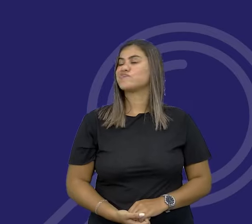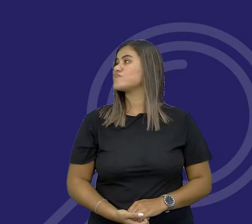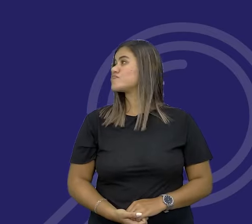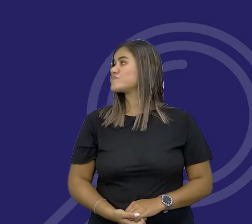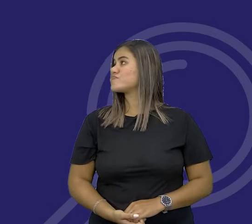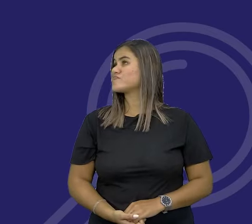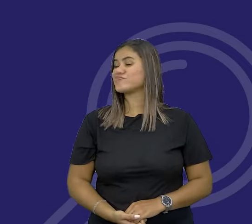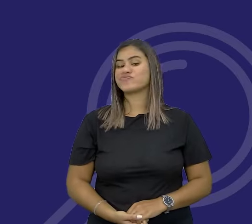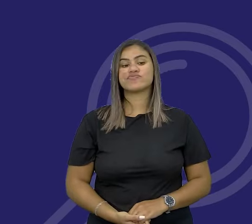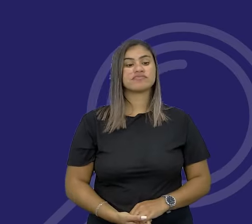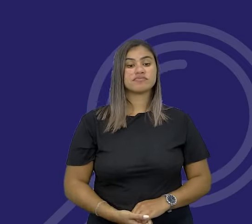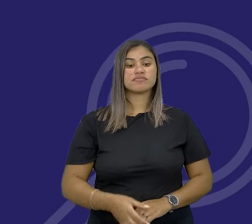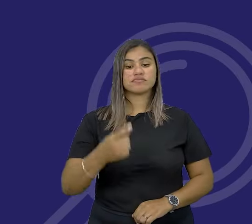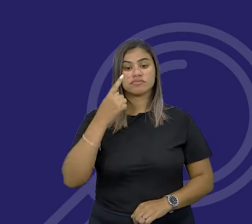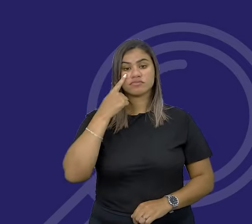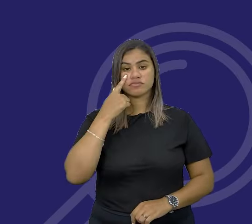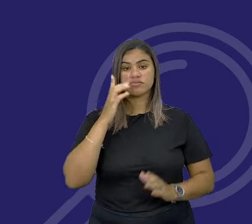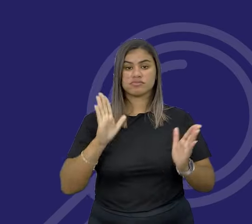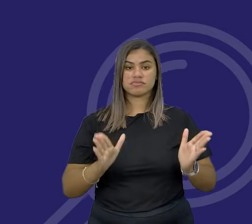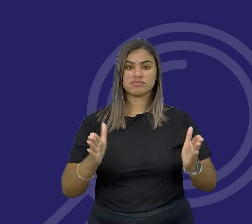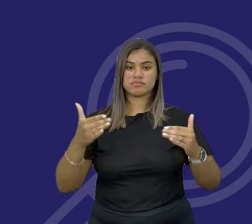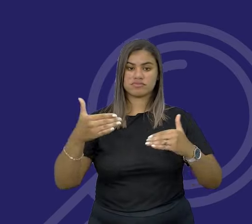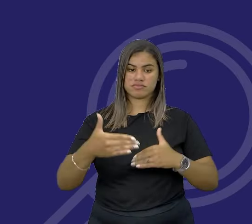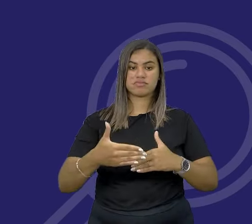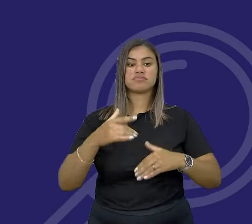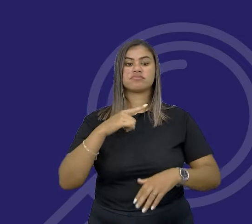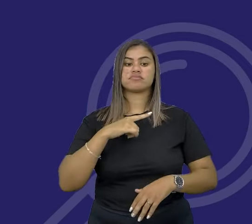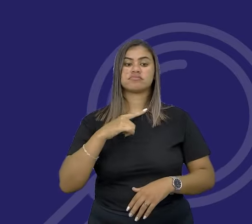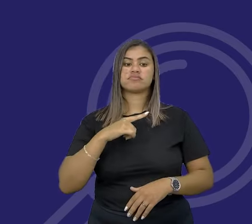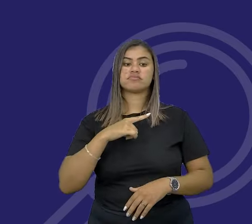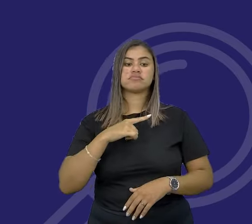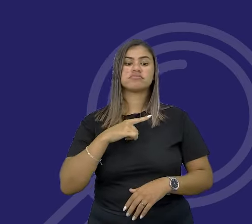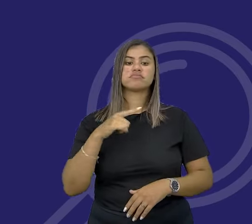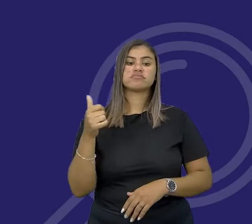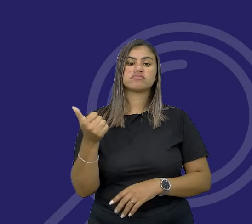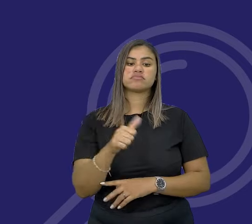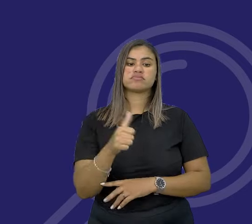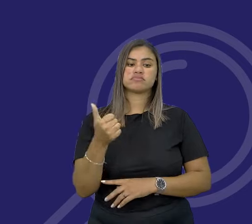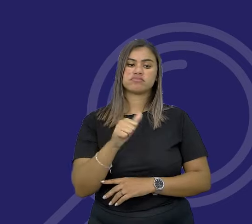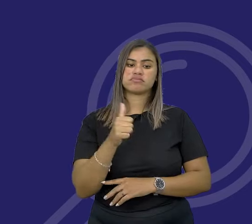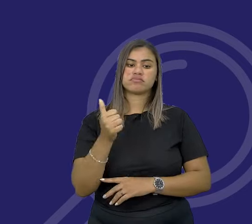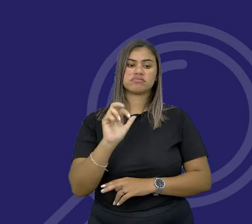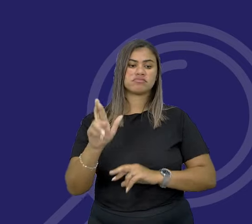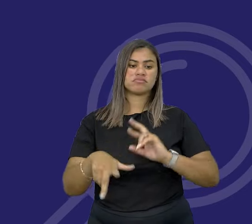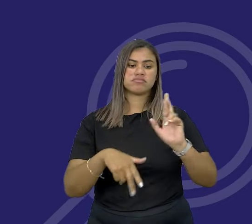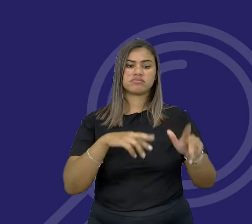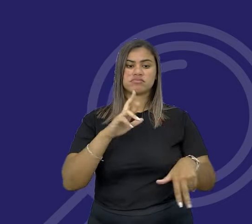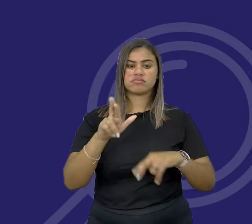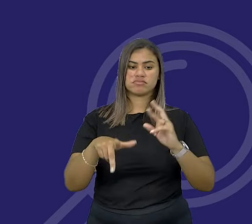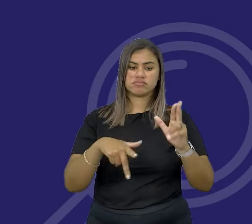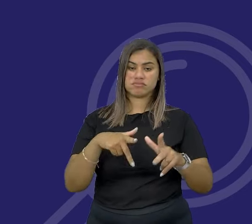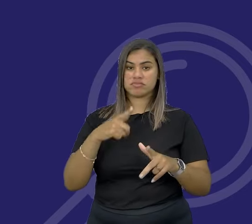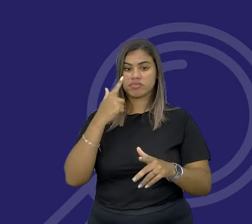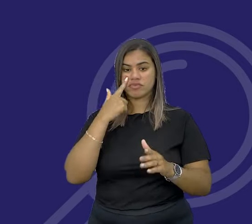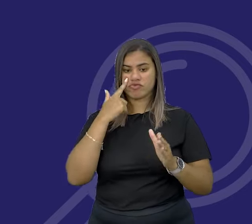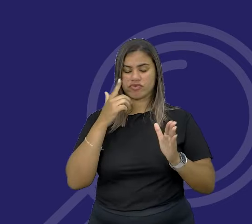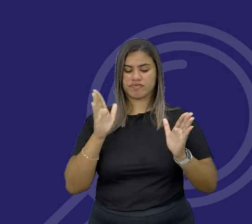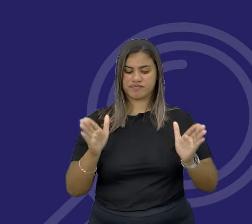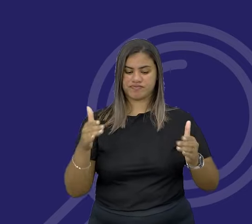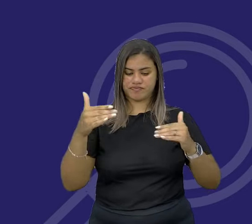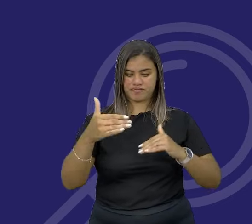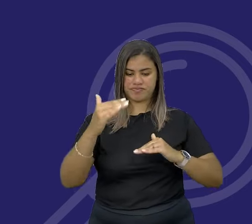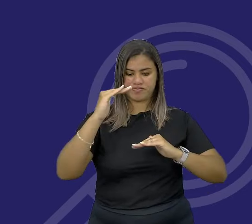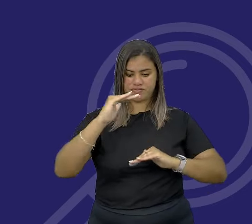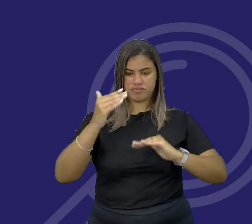o modelo de um cubo. Ele tem 11 planificações diferentes, isto é, existem 11 diferentes